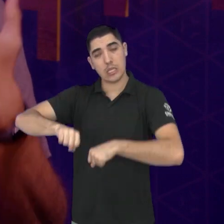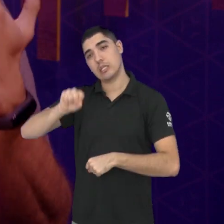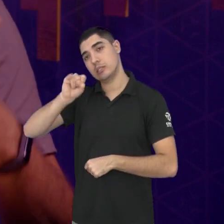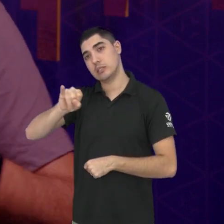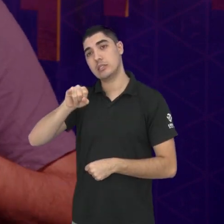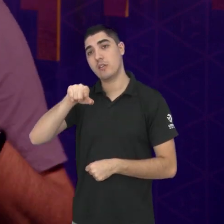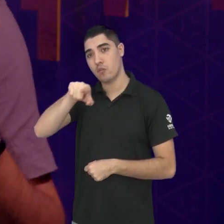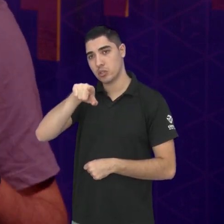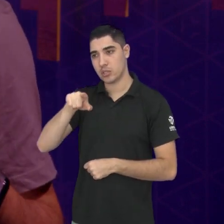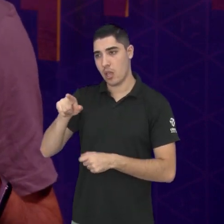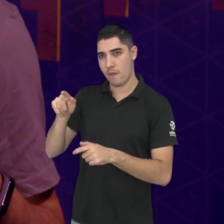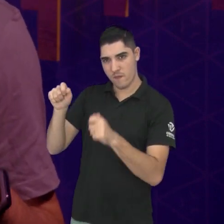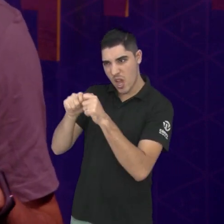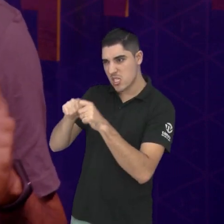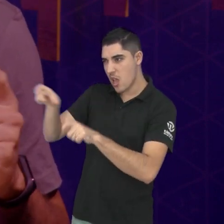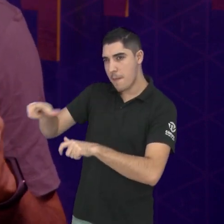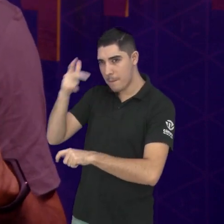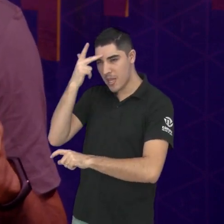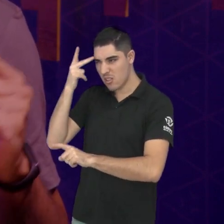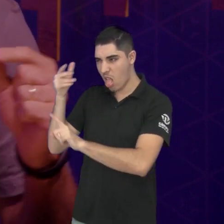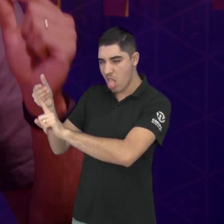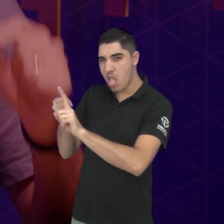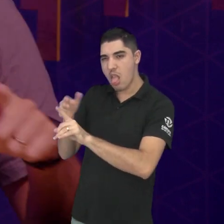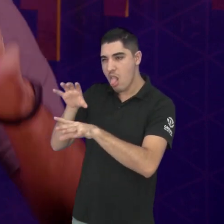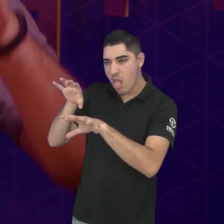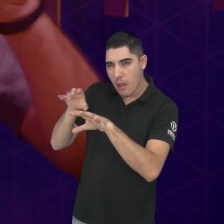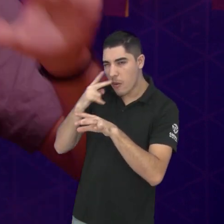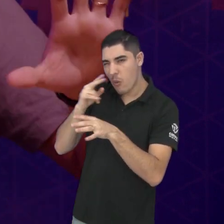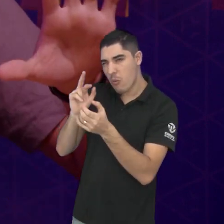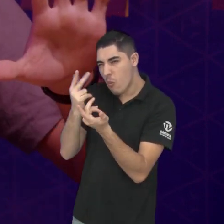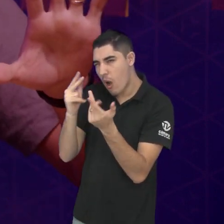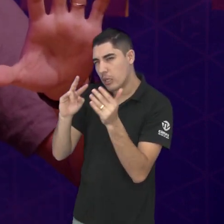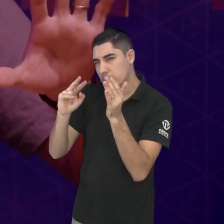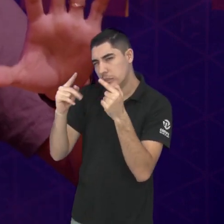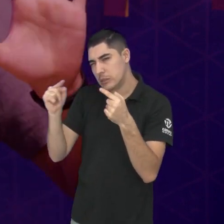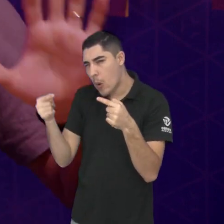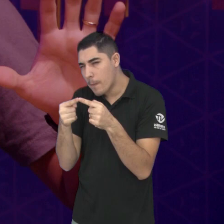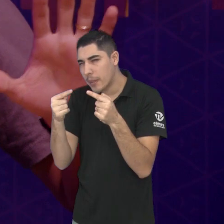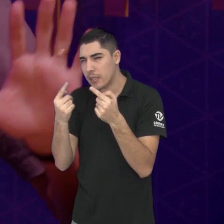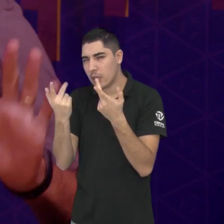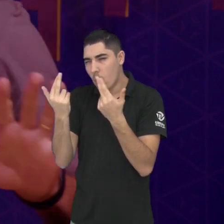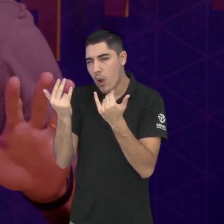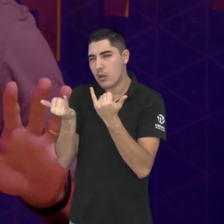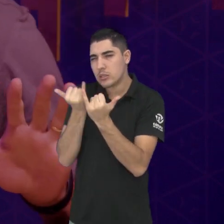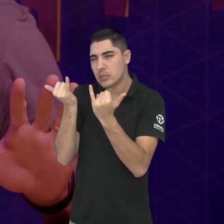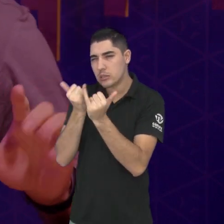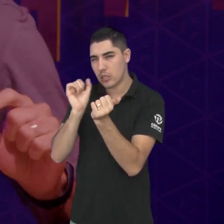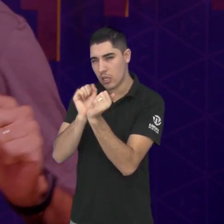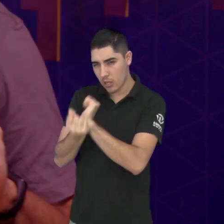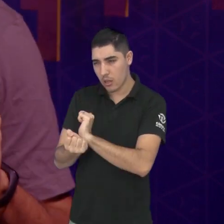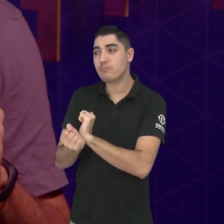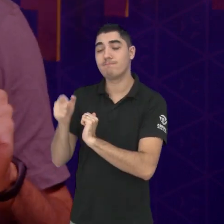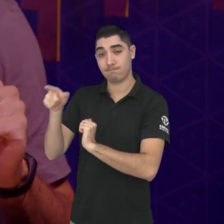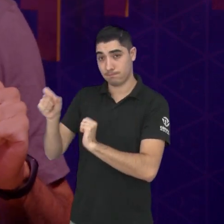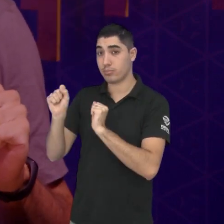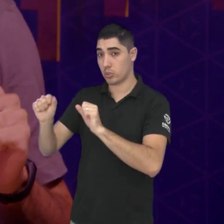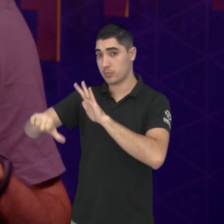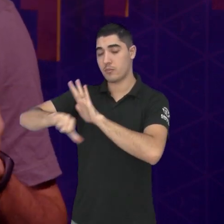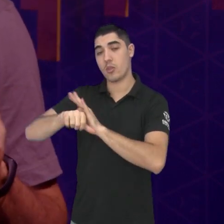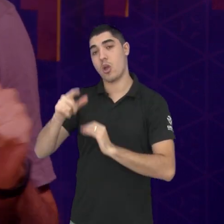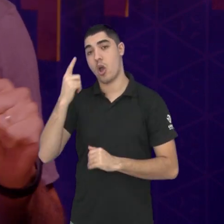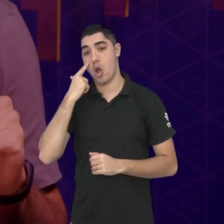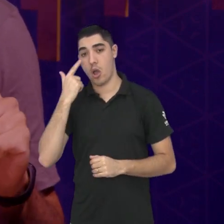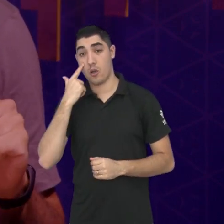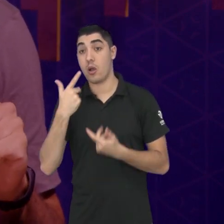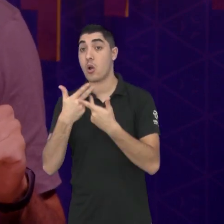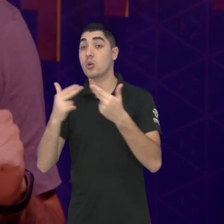colocar, né, alguém nessa situação. Então vamos lá, alguns tópicos aqui para a gente analisar melhor.